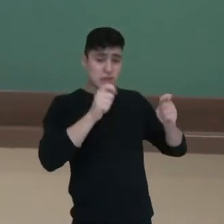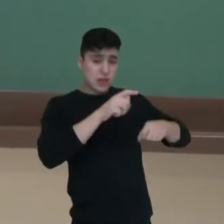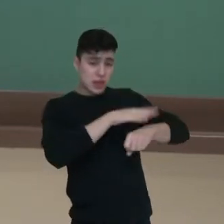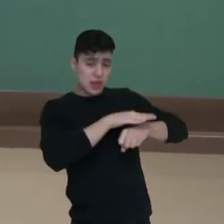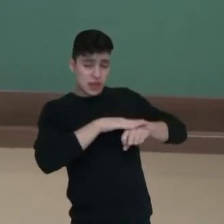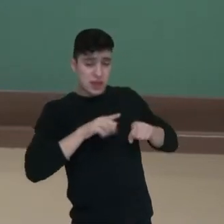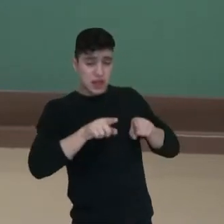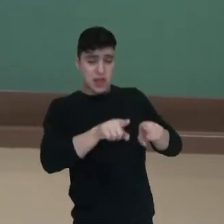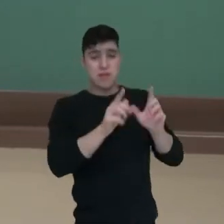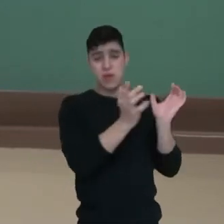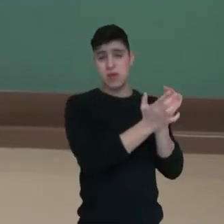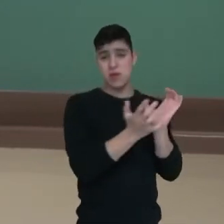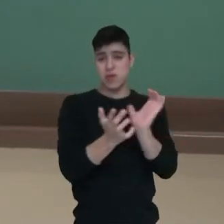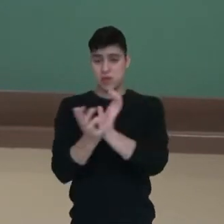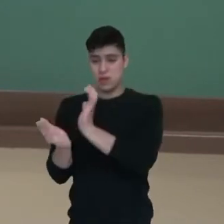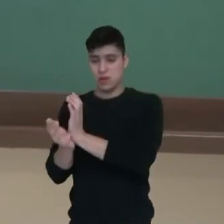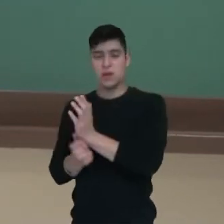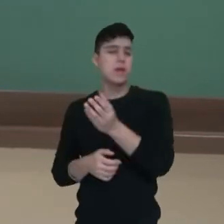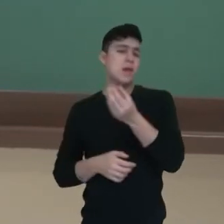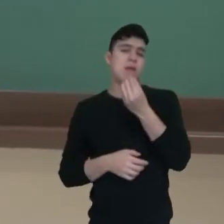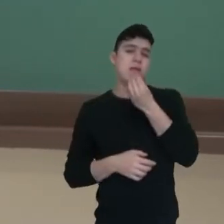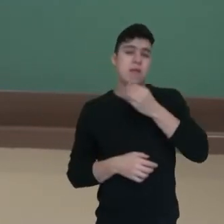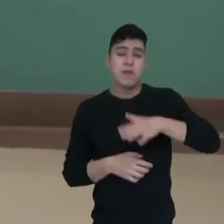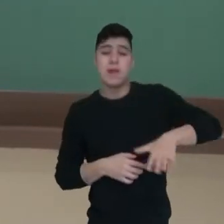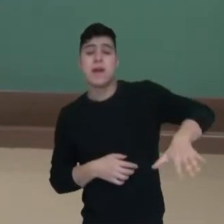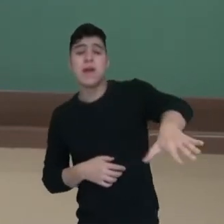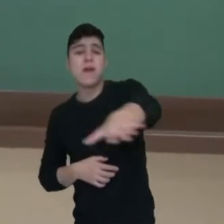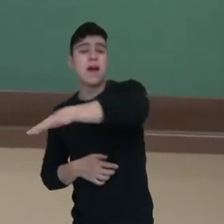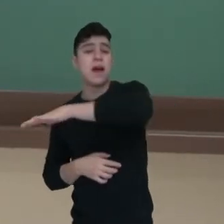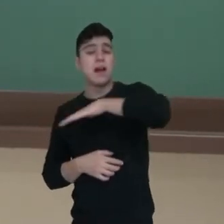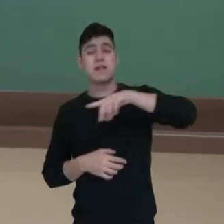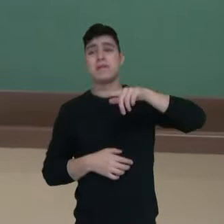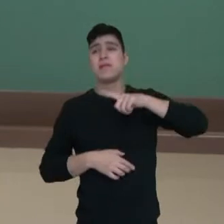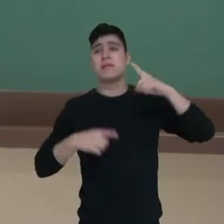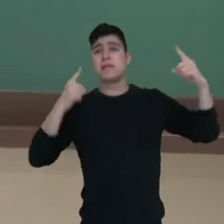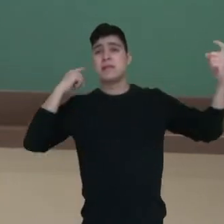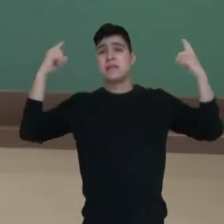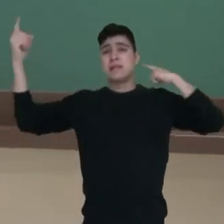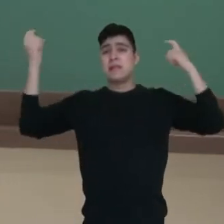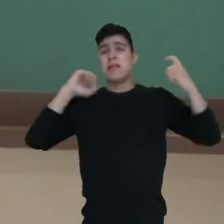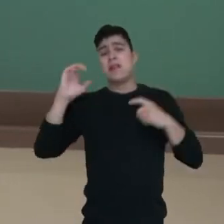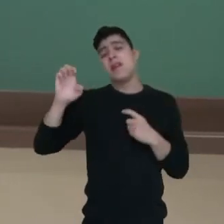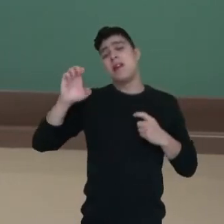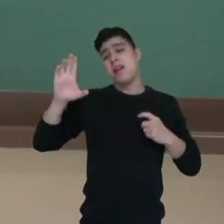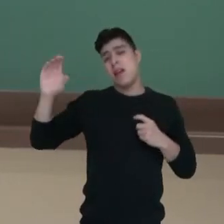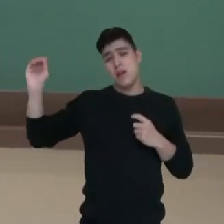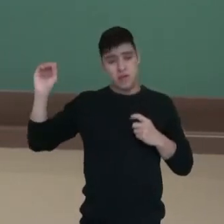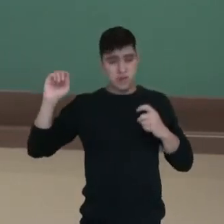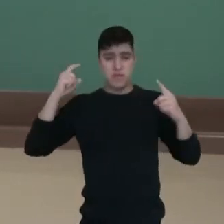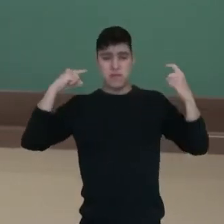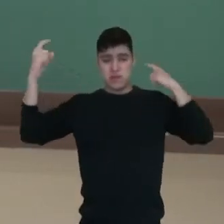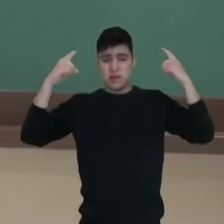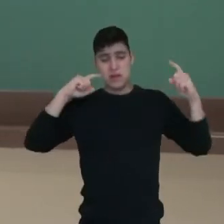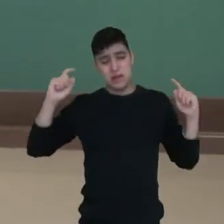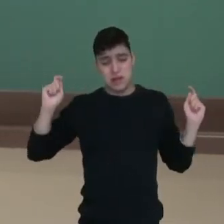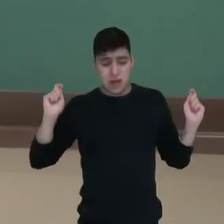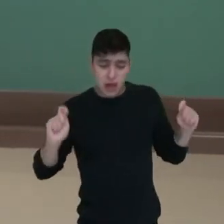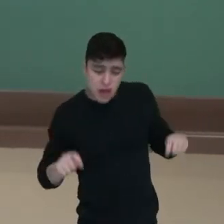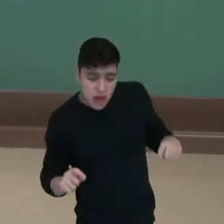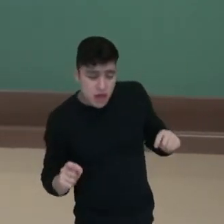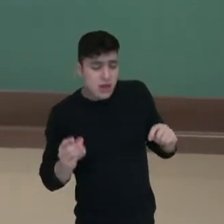tempo. Obviamente que na quadra a gente tem muito eco. Talvez a gente pudesse fazer em certos